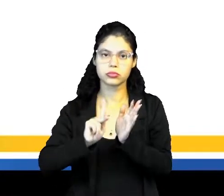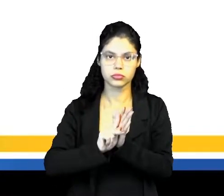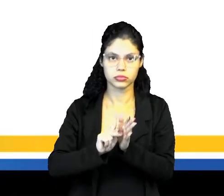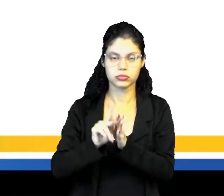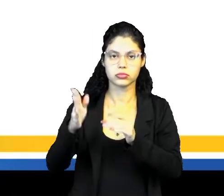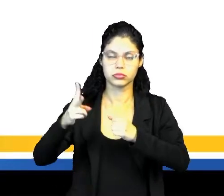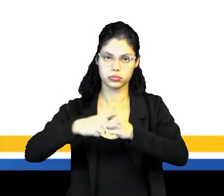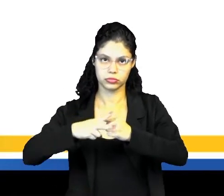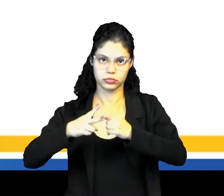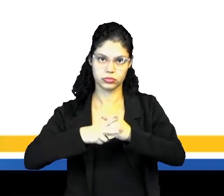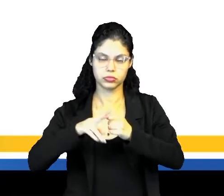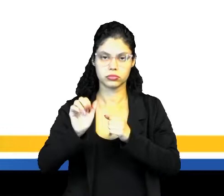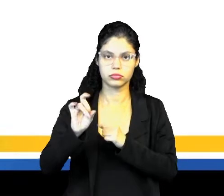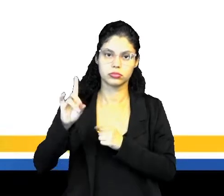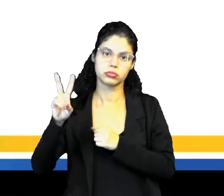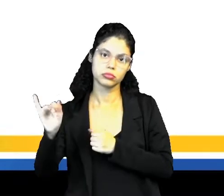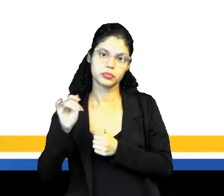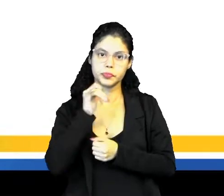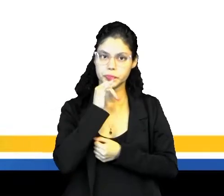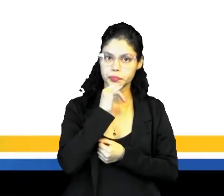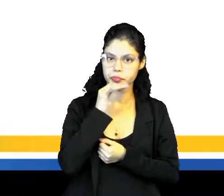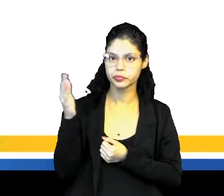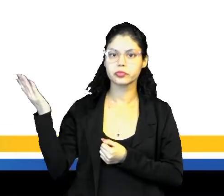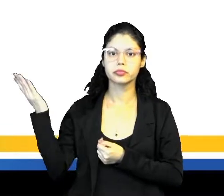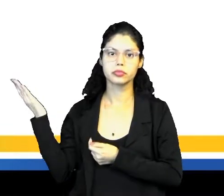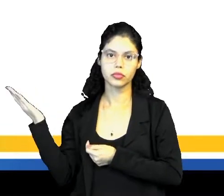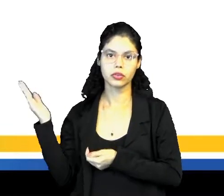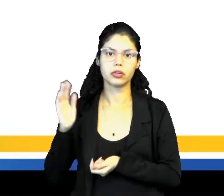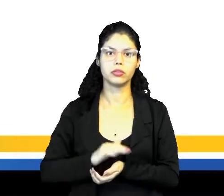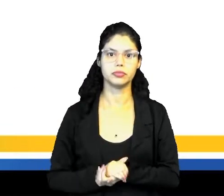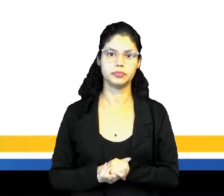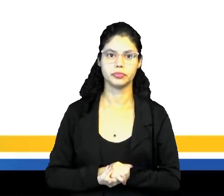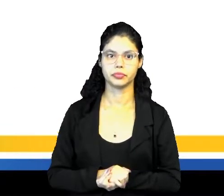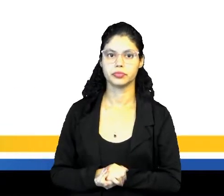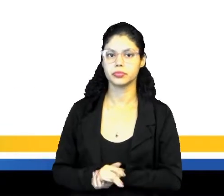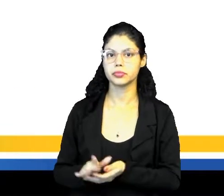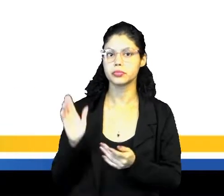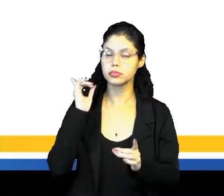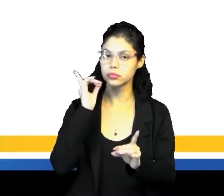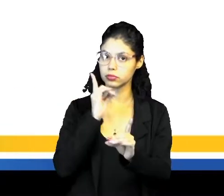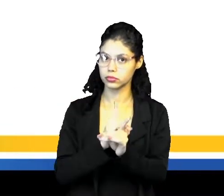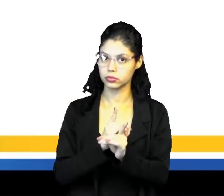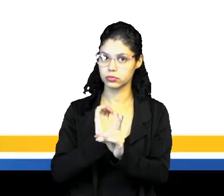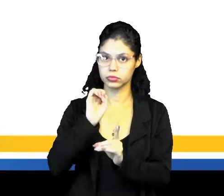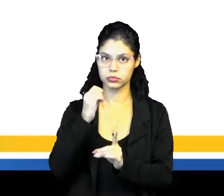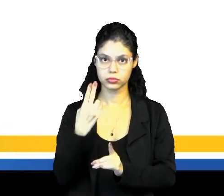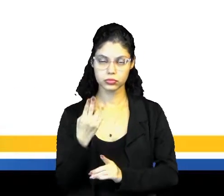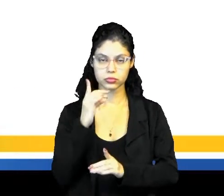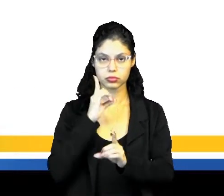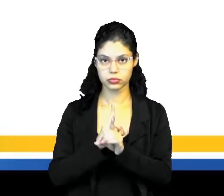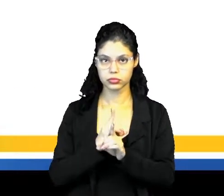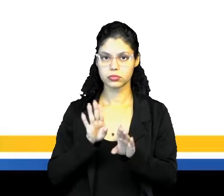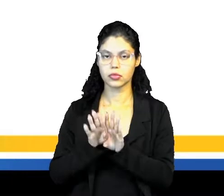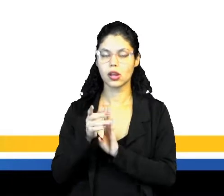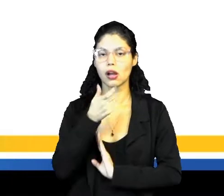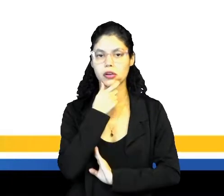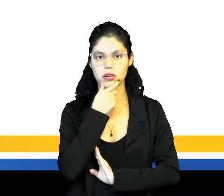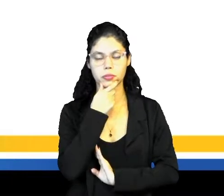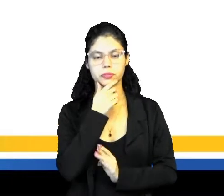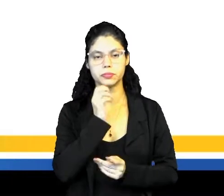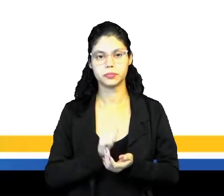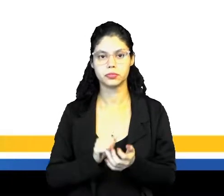um advérbio, ok? Por exemplo, find é o verbo achar ou encontrar em